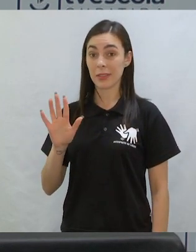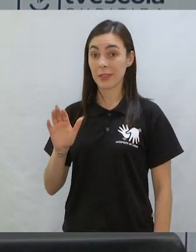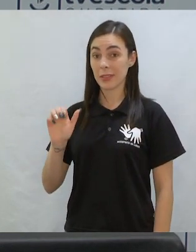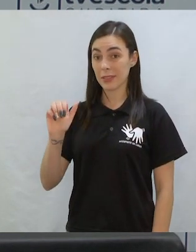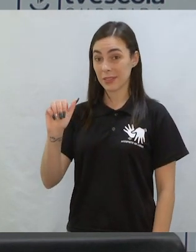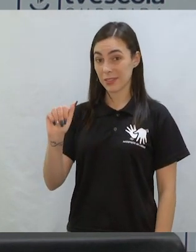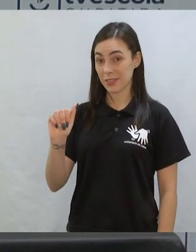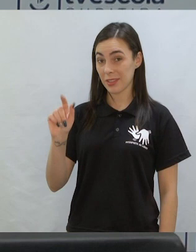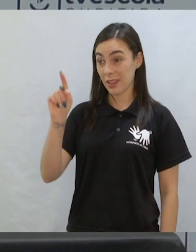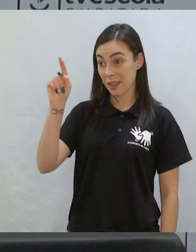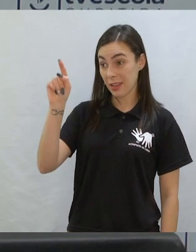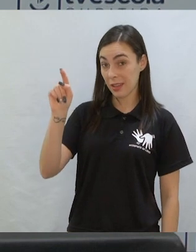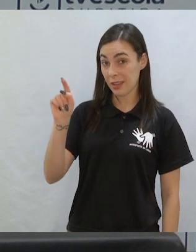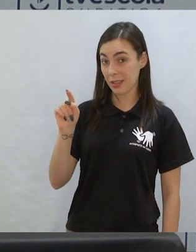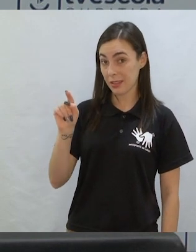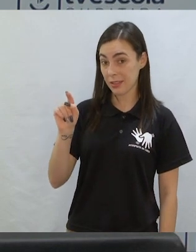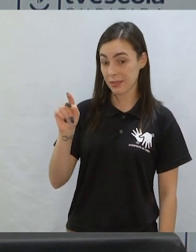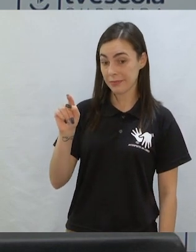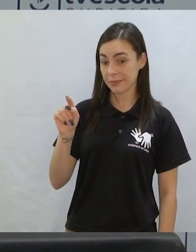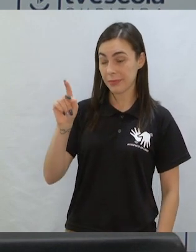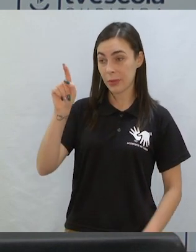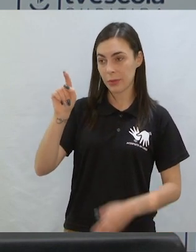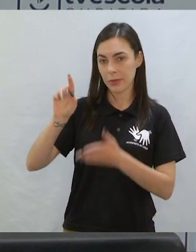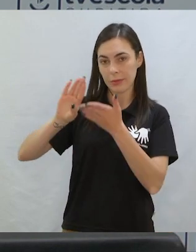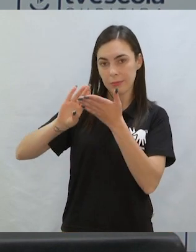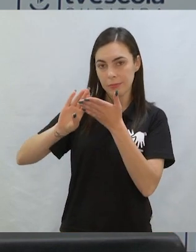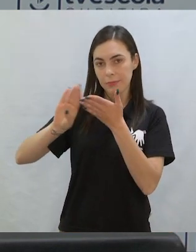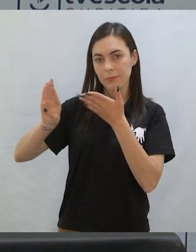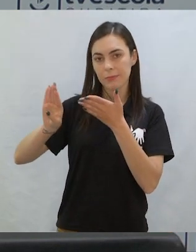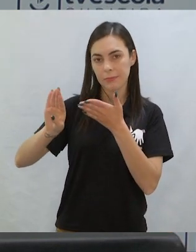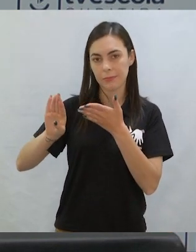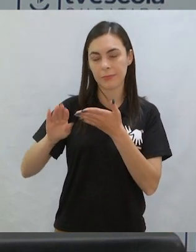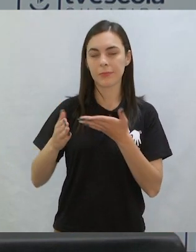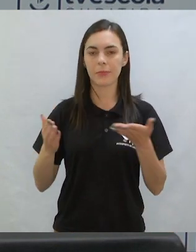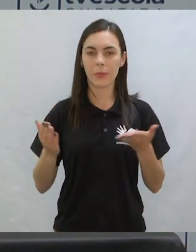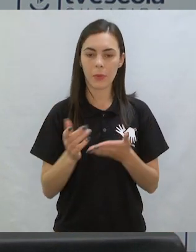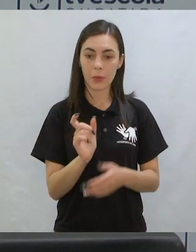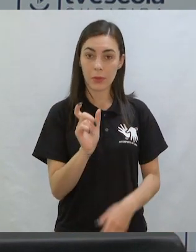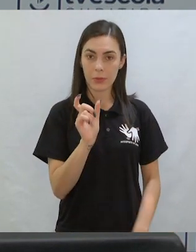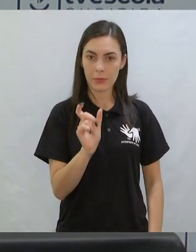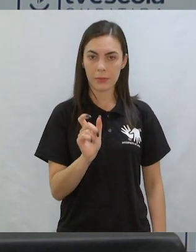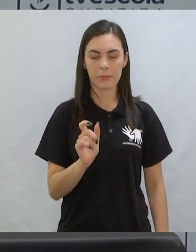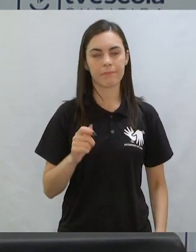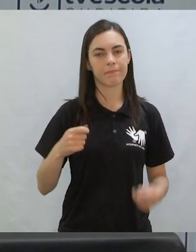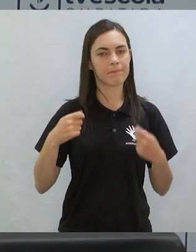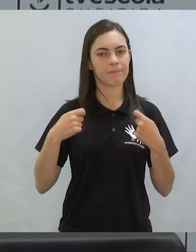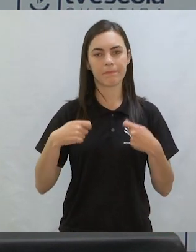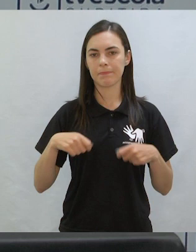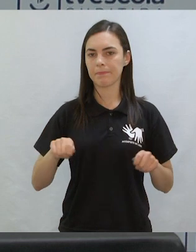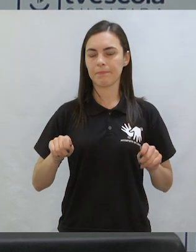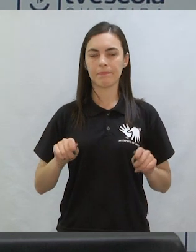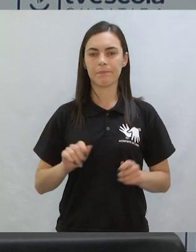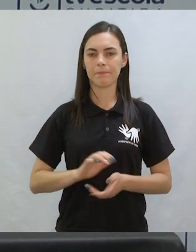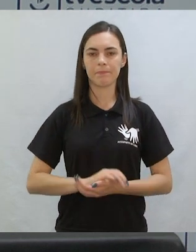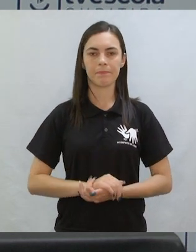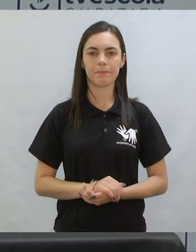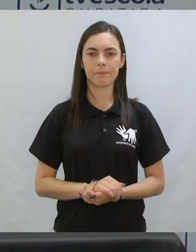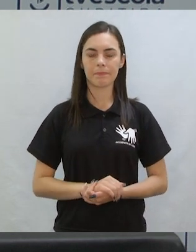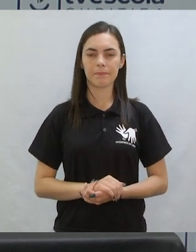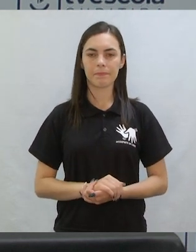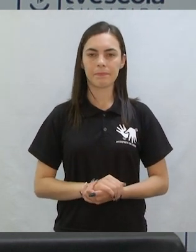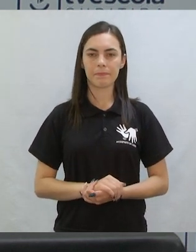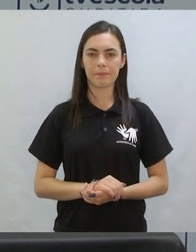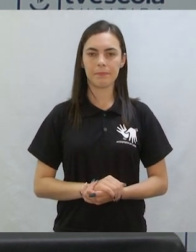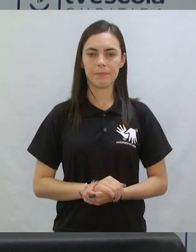no nosso voluntária, tinha o acento o quê? Agudo. Então, lá, nesta palavra que vai se formar,